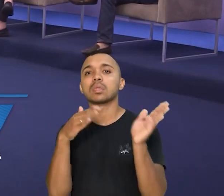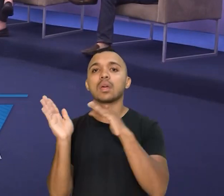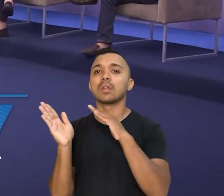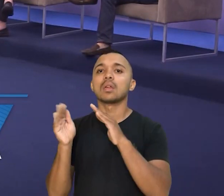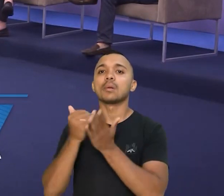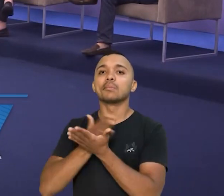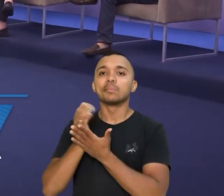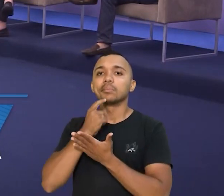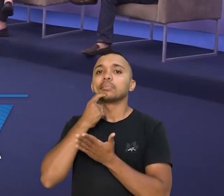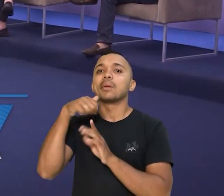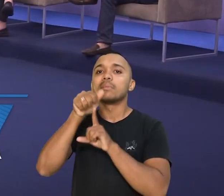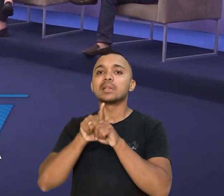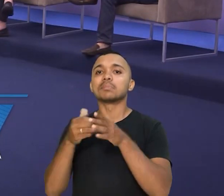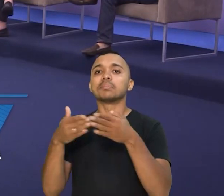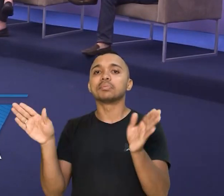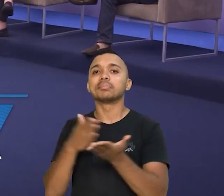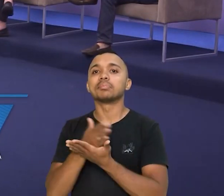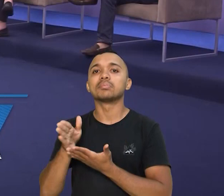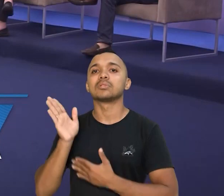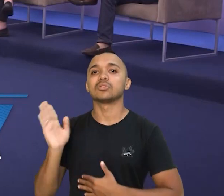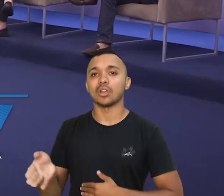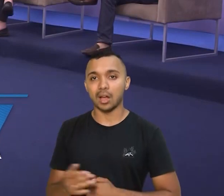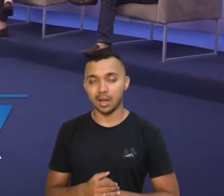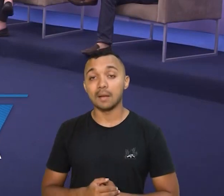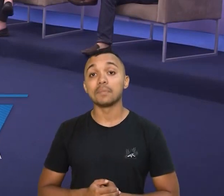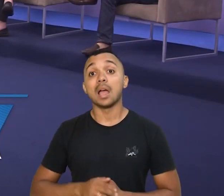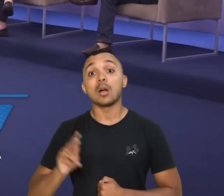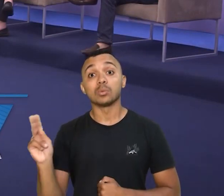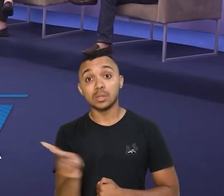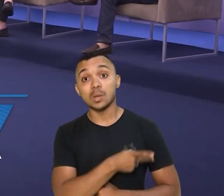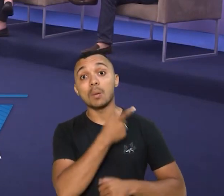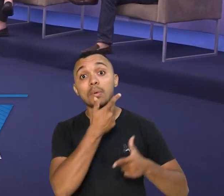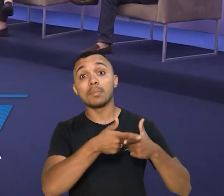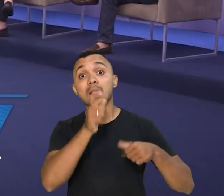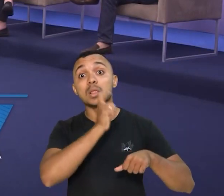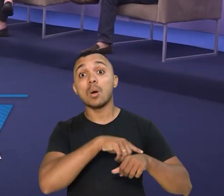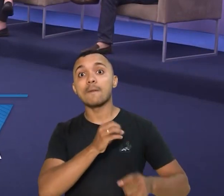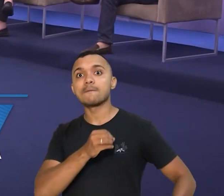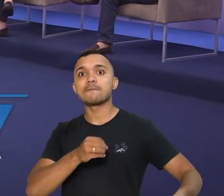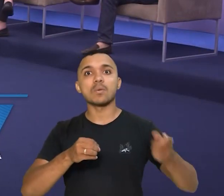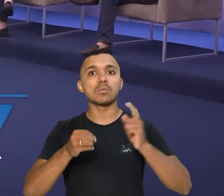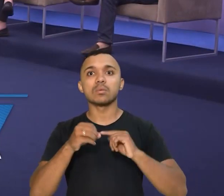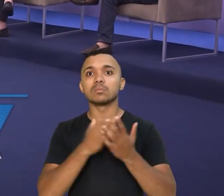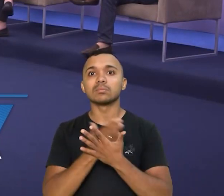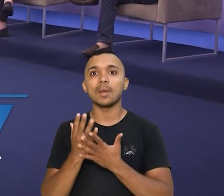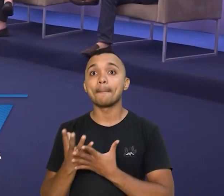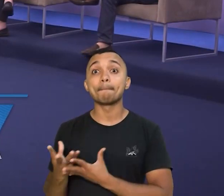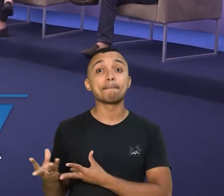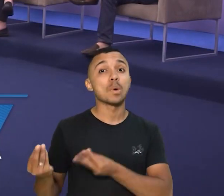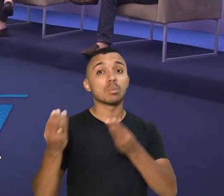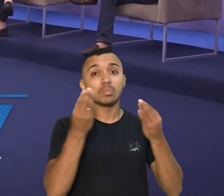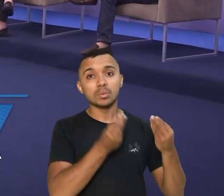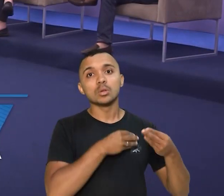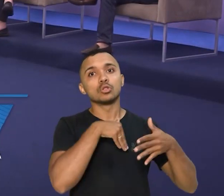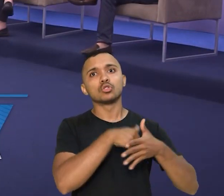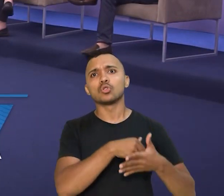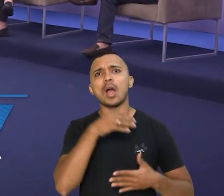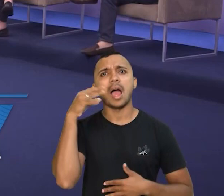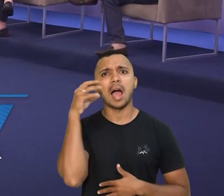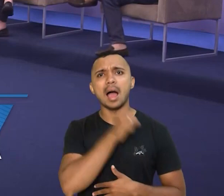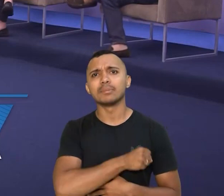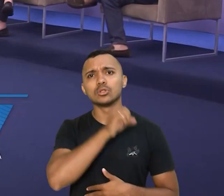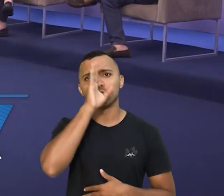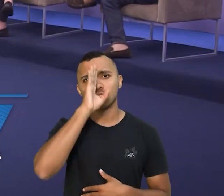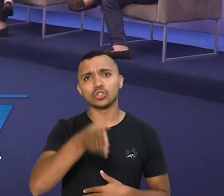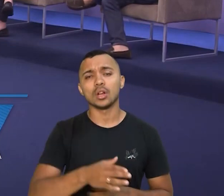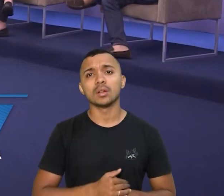acontece? Teve esse problema, assim que voltou, começou uma carrada de jogo, uns atrás dos outros, e deu